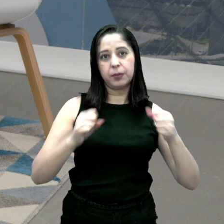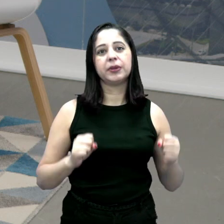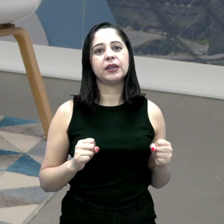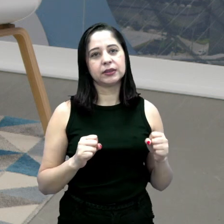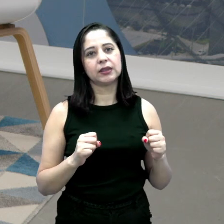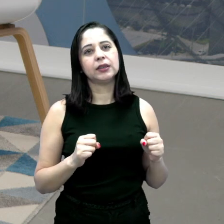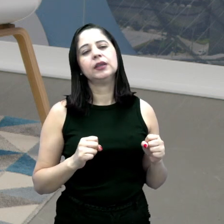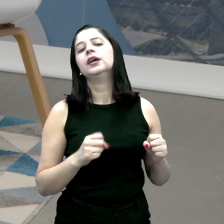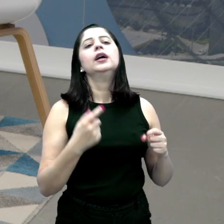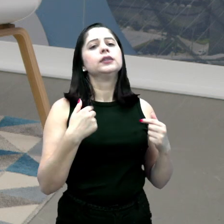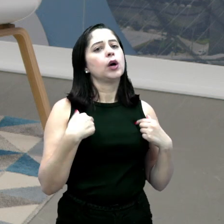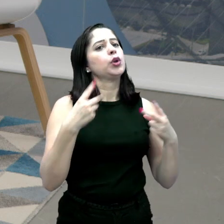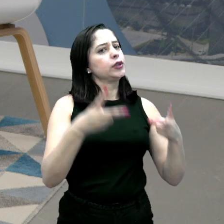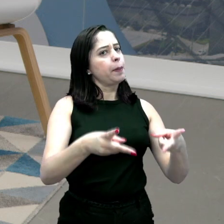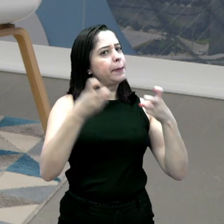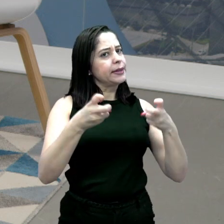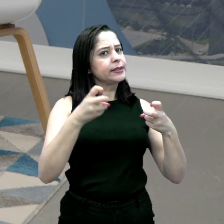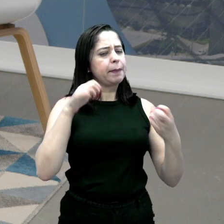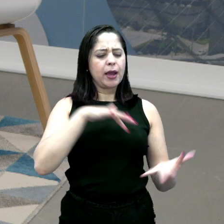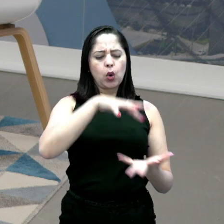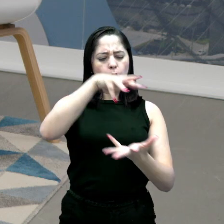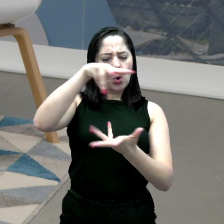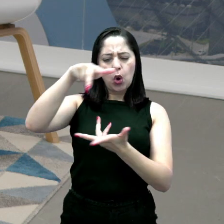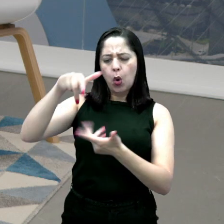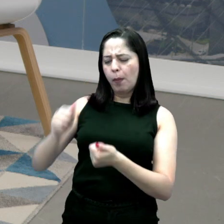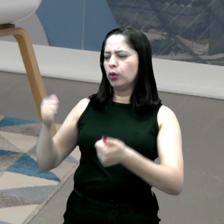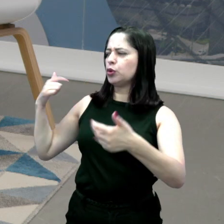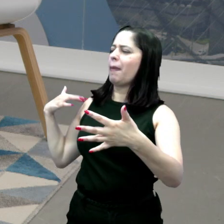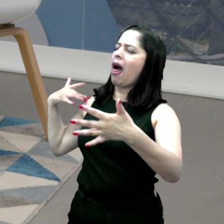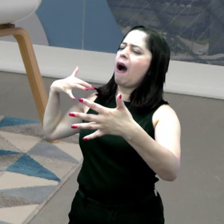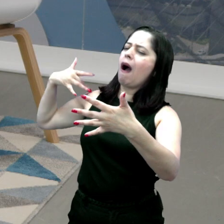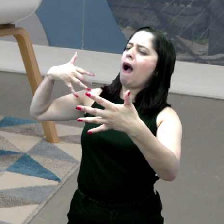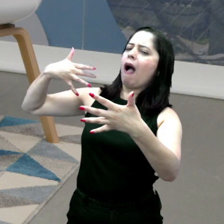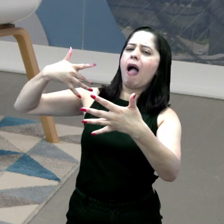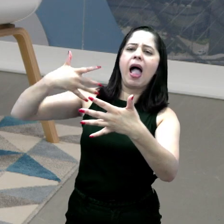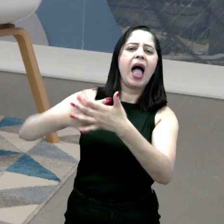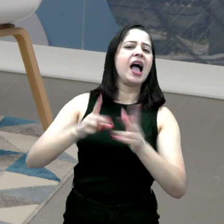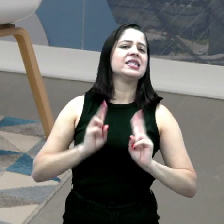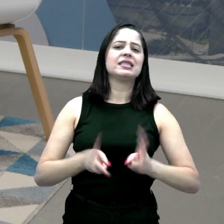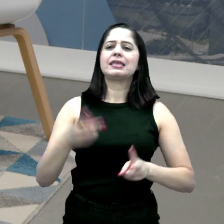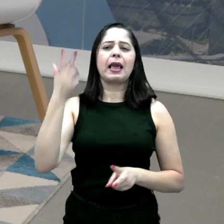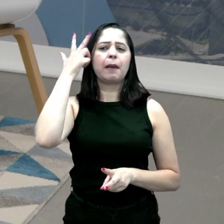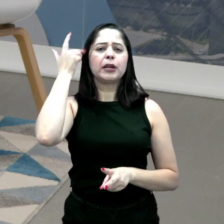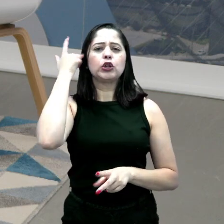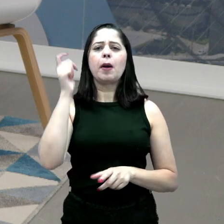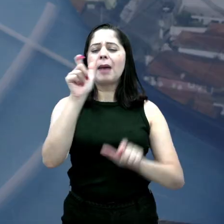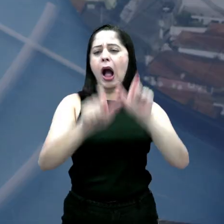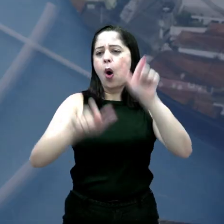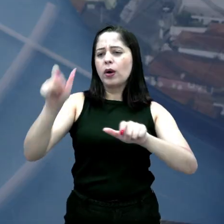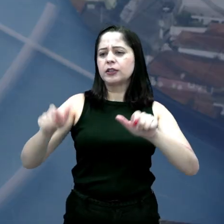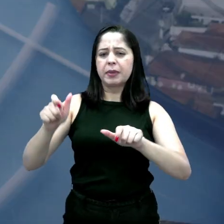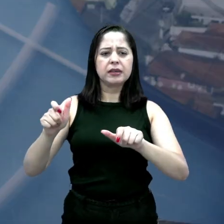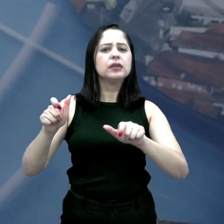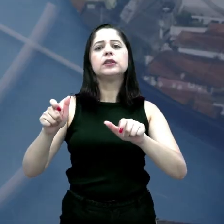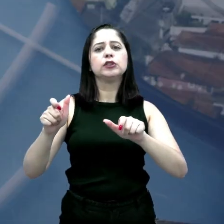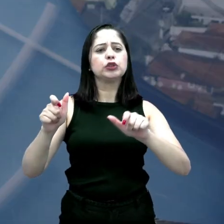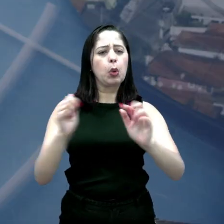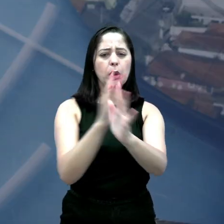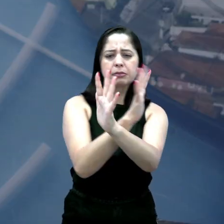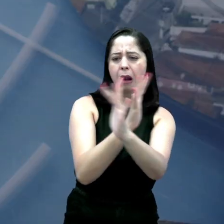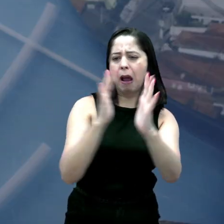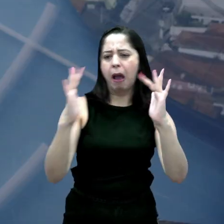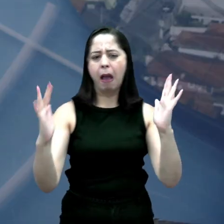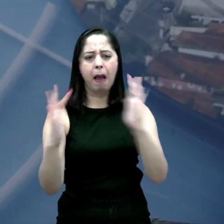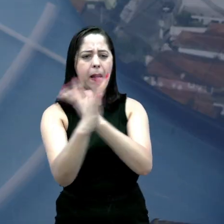gente viu, desde que mundo é mundo, né, as pessoas elas se deslocam, elas estão indo e vindo. Mas ultimamente, com o passar